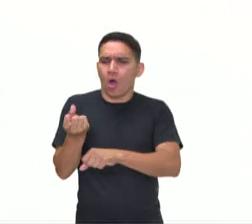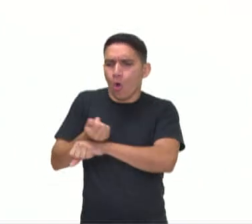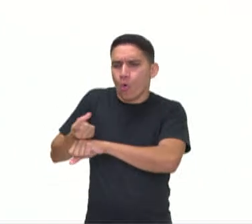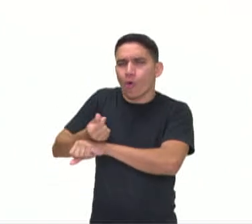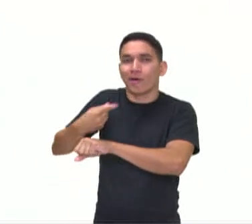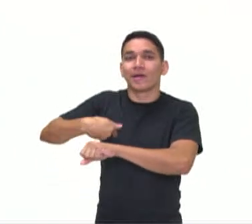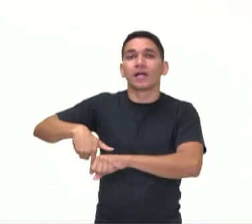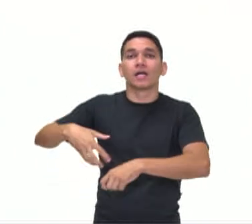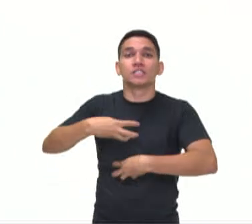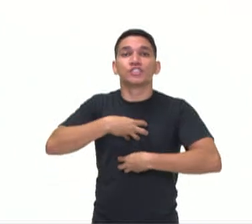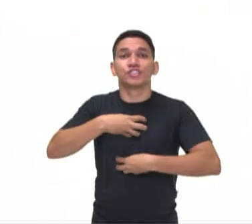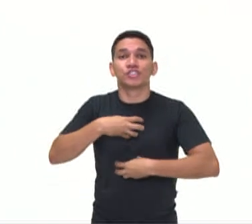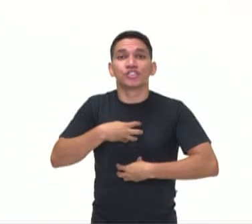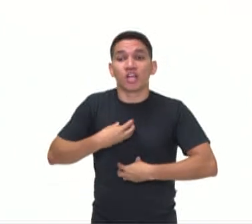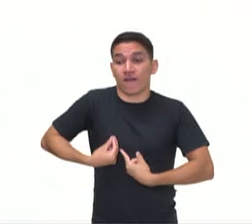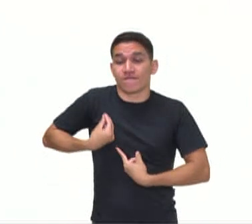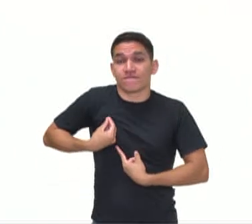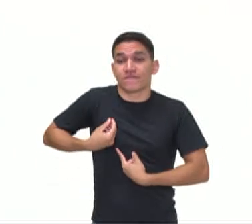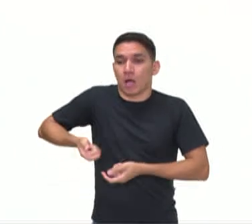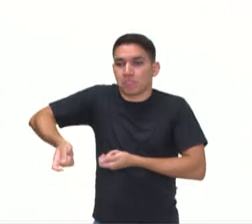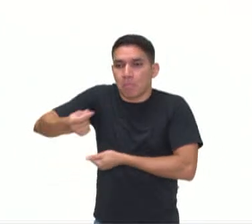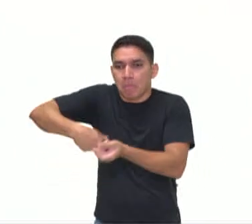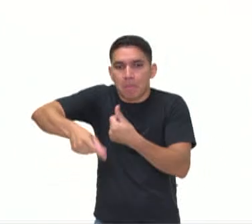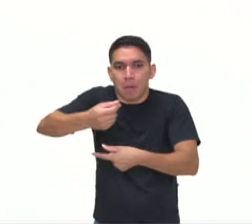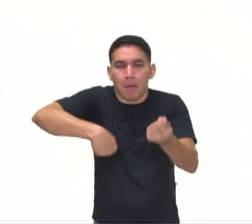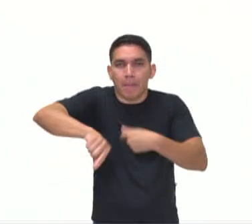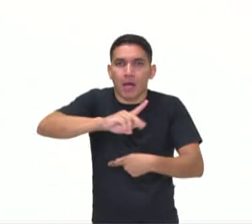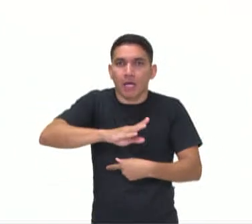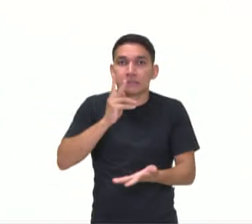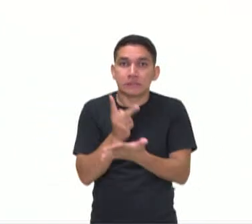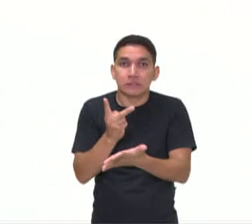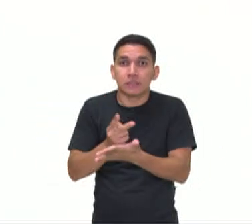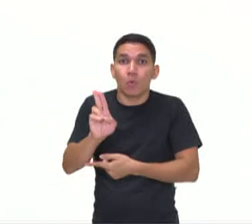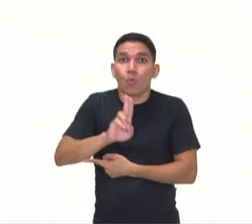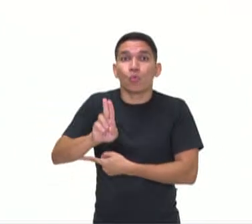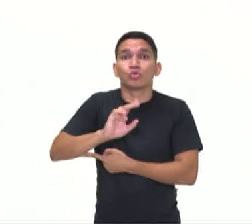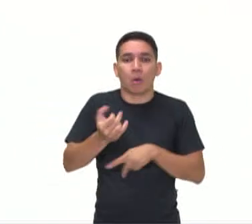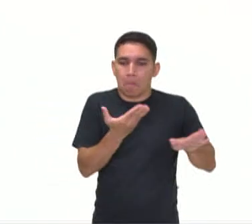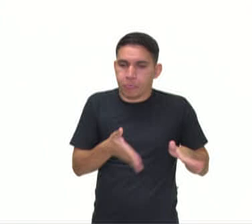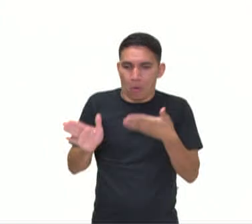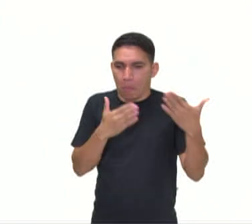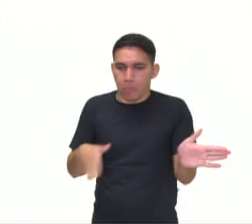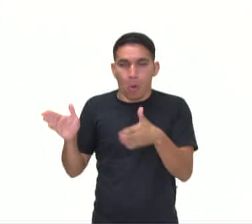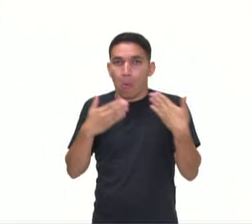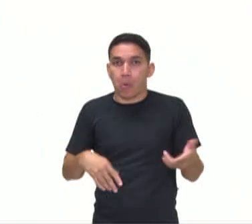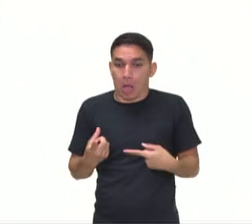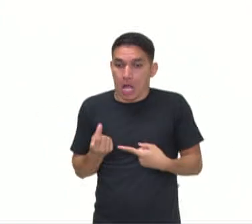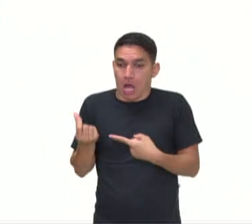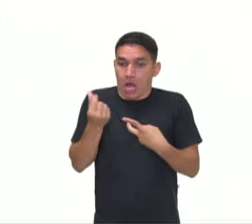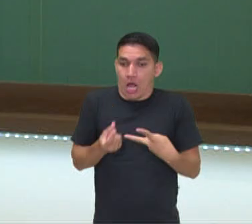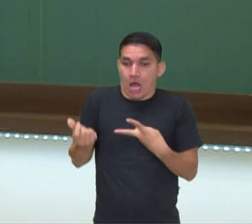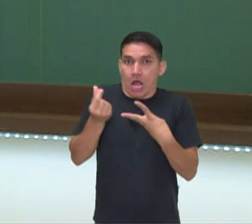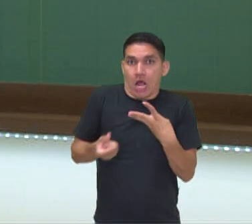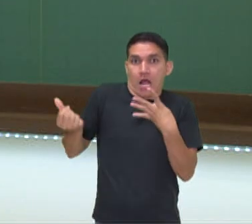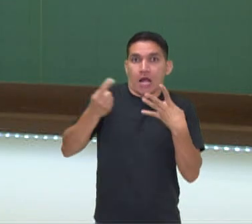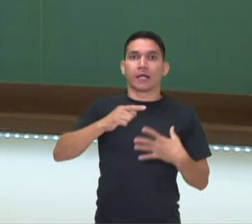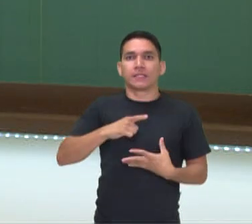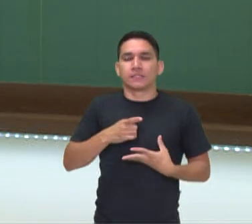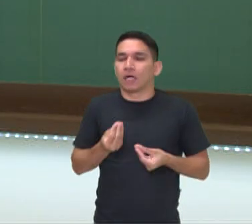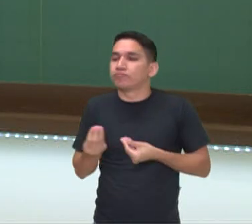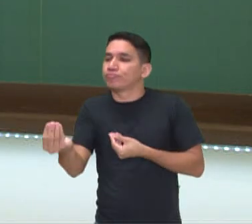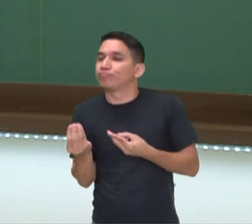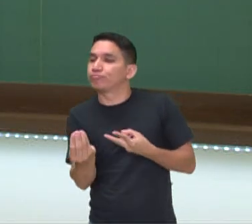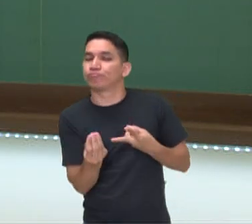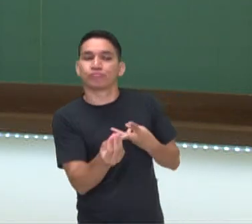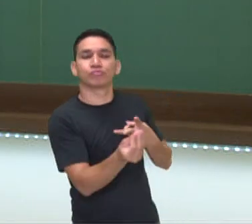econômica que consiste na utilização direta pela produção das riquezas, pela distribuição delas. Então,